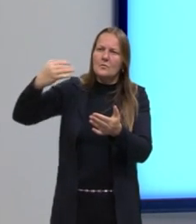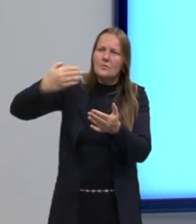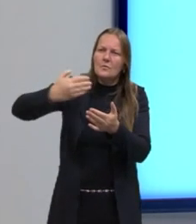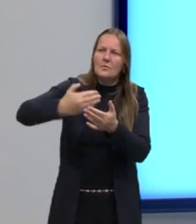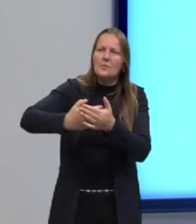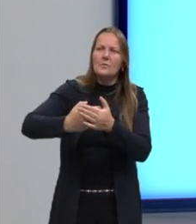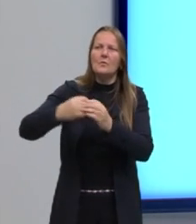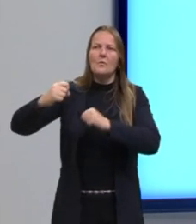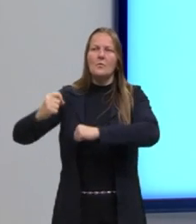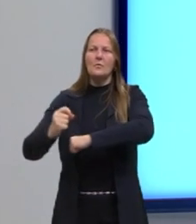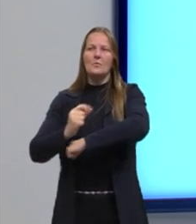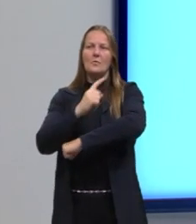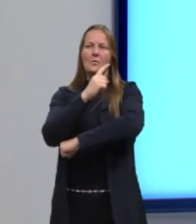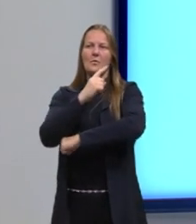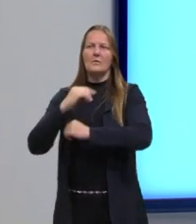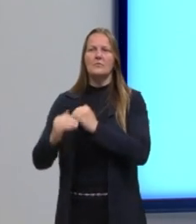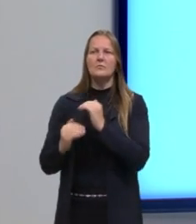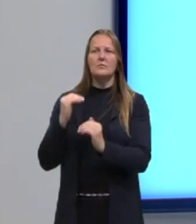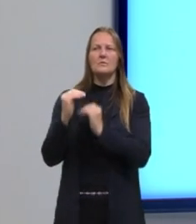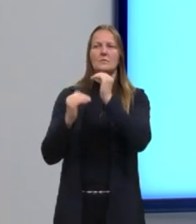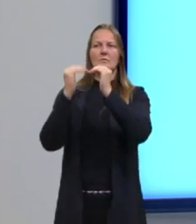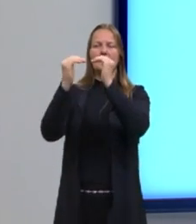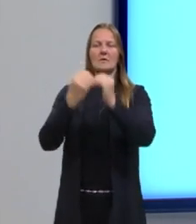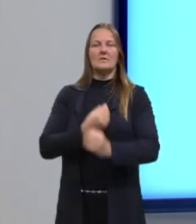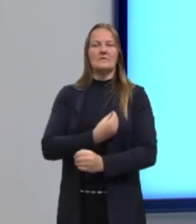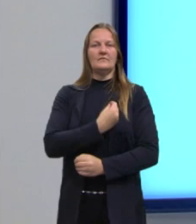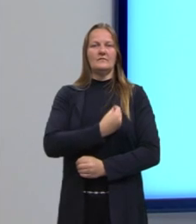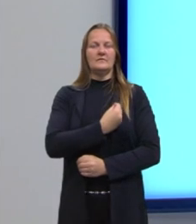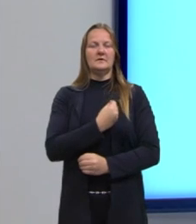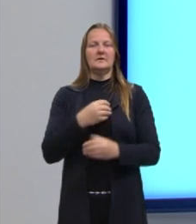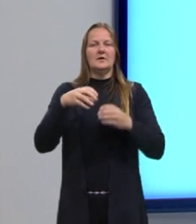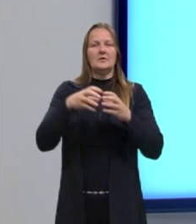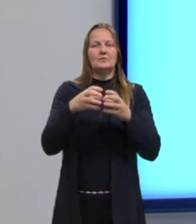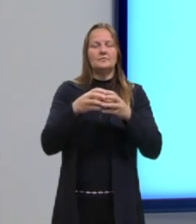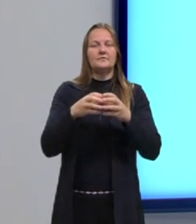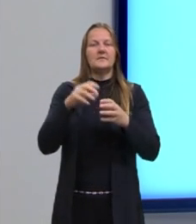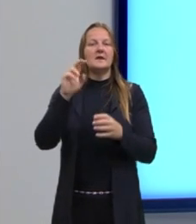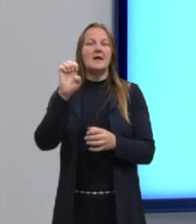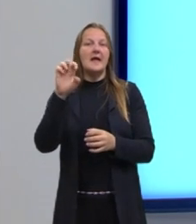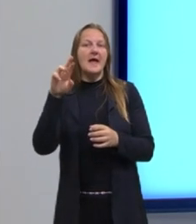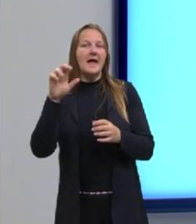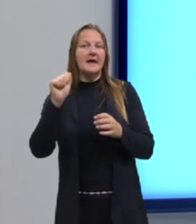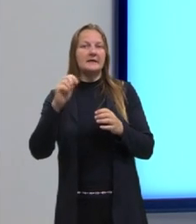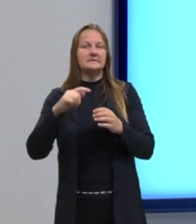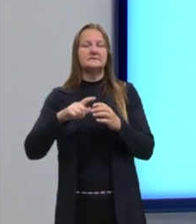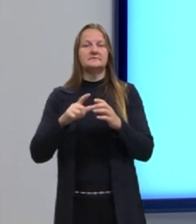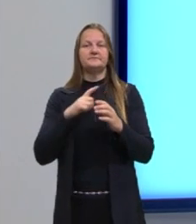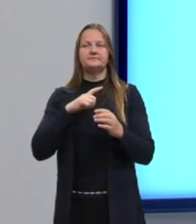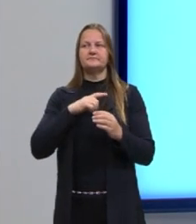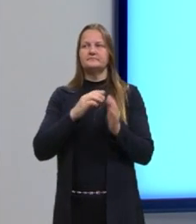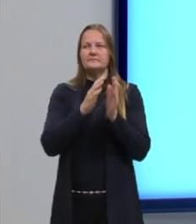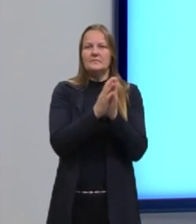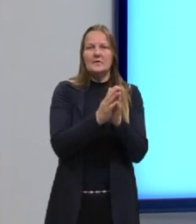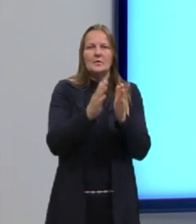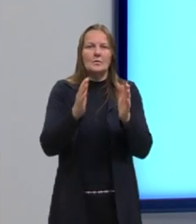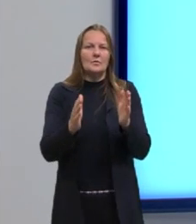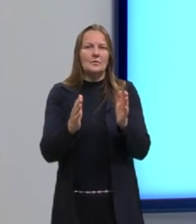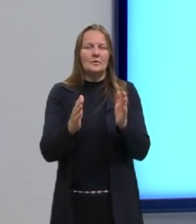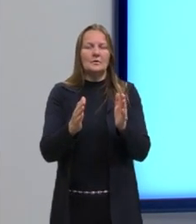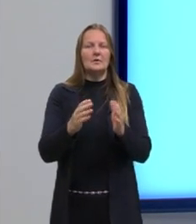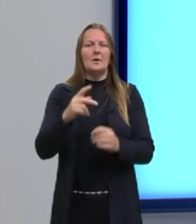de vida né dentro das eras geológicas nós temos Então o período